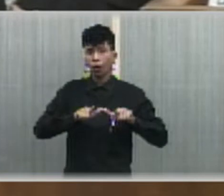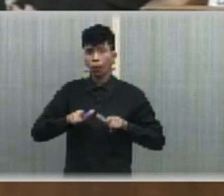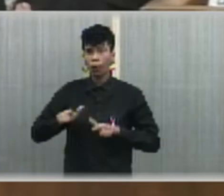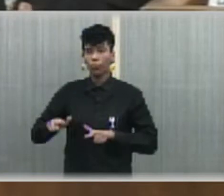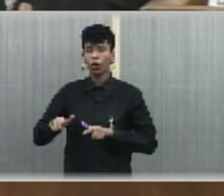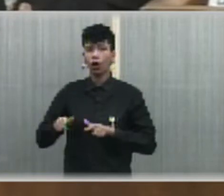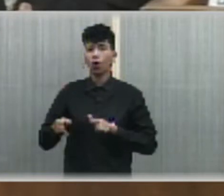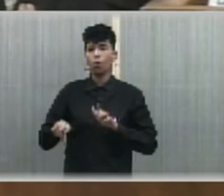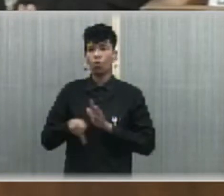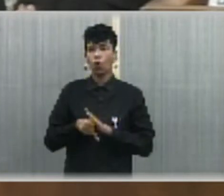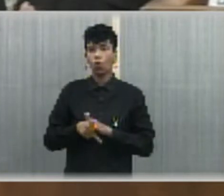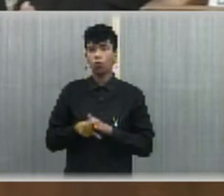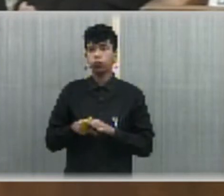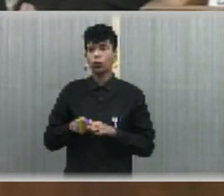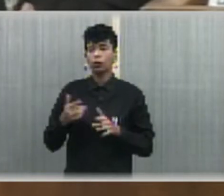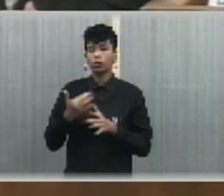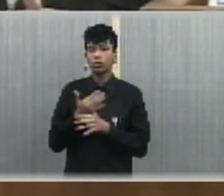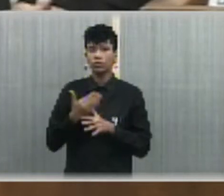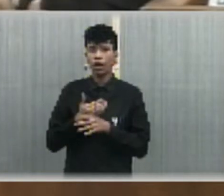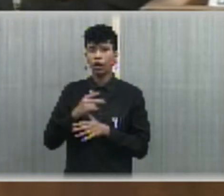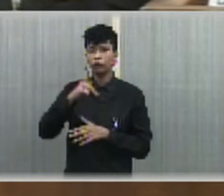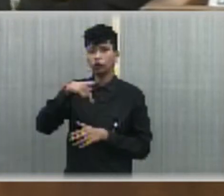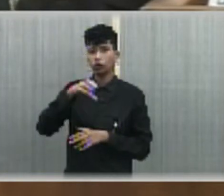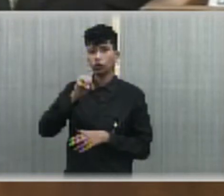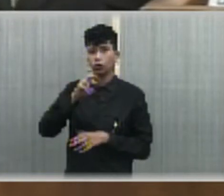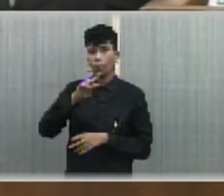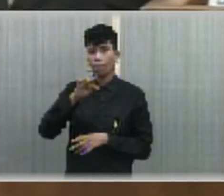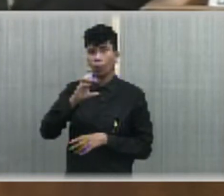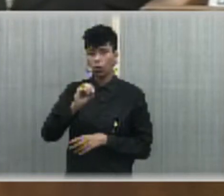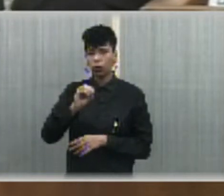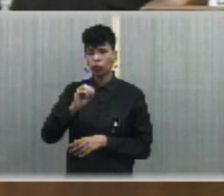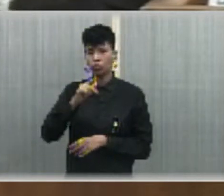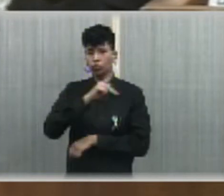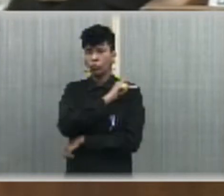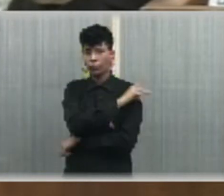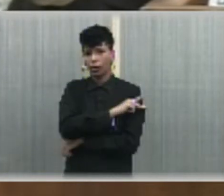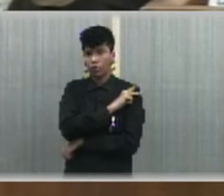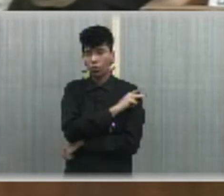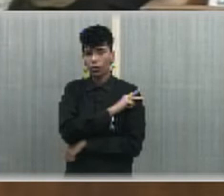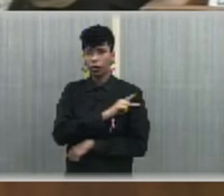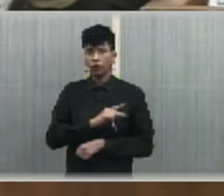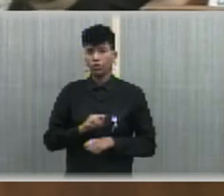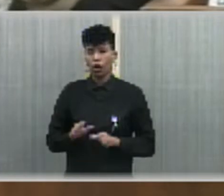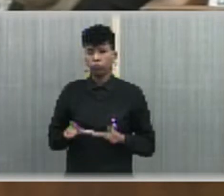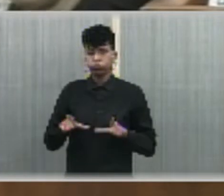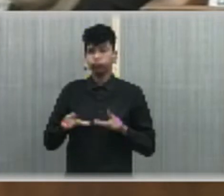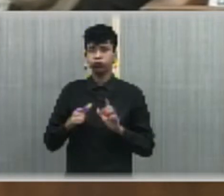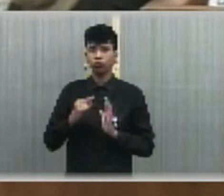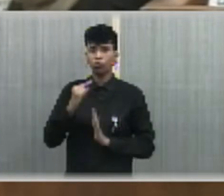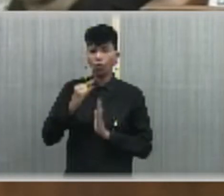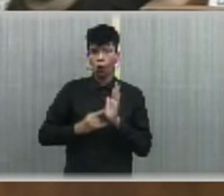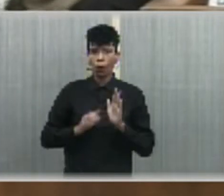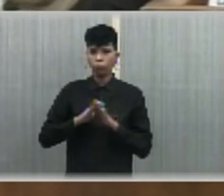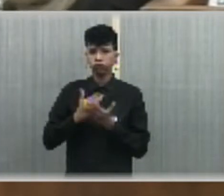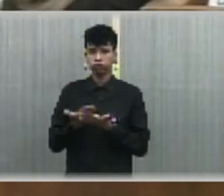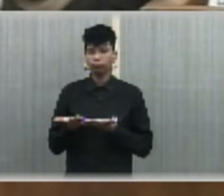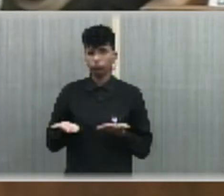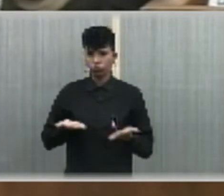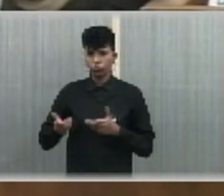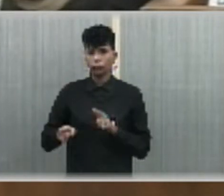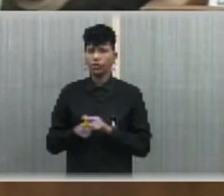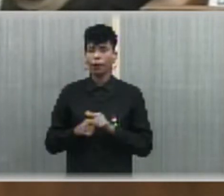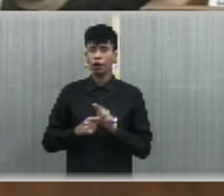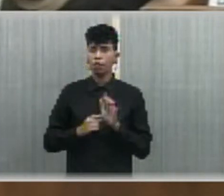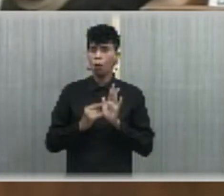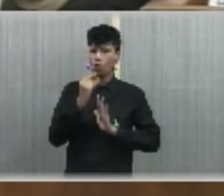Piauí, cópia do contrato da licitante vencedora do certame, plano de